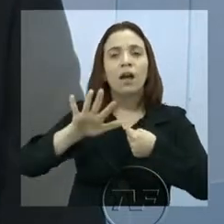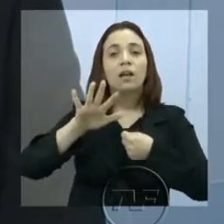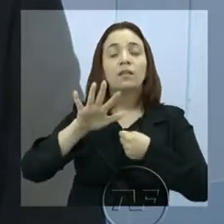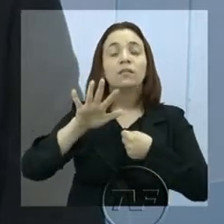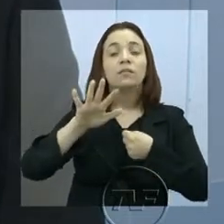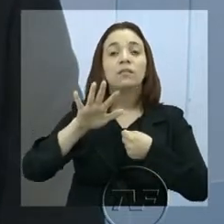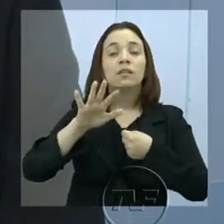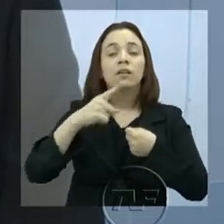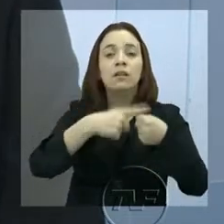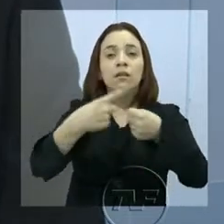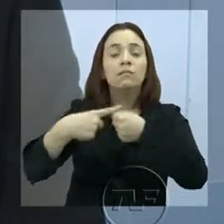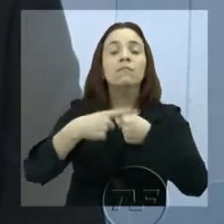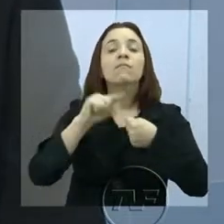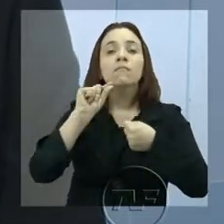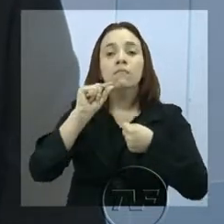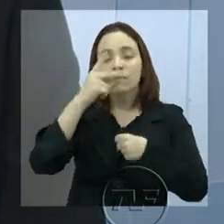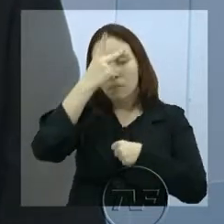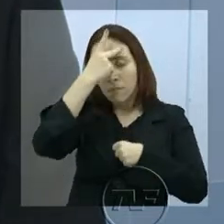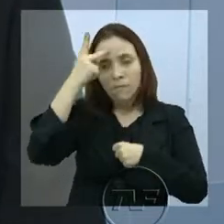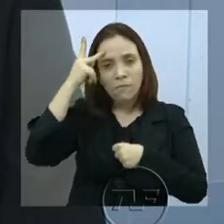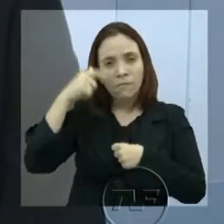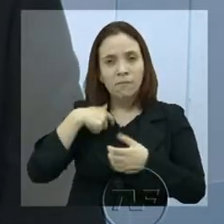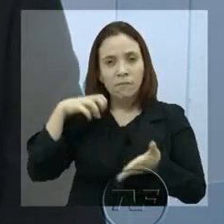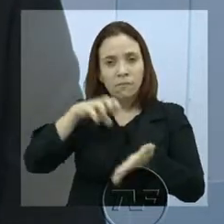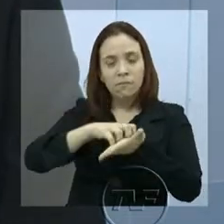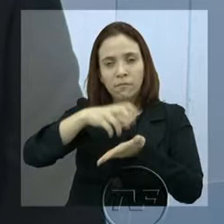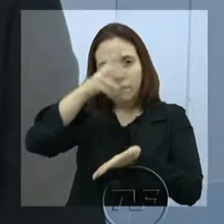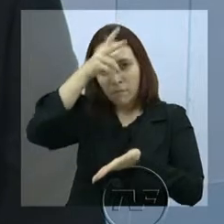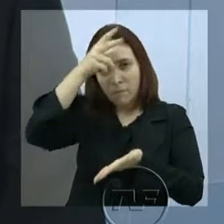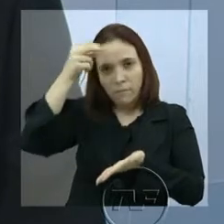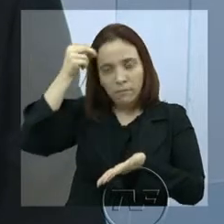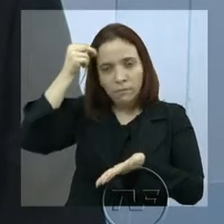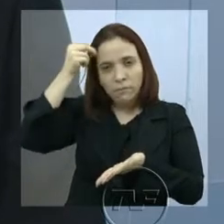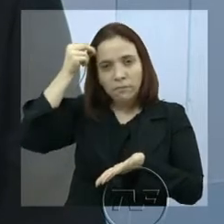É o salário do funcionário da prefeitura, né,